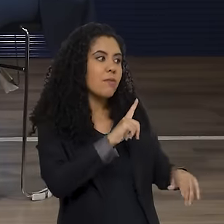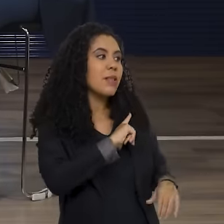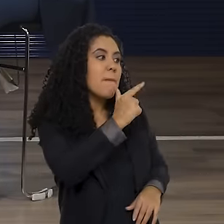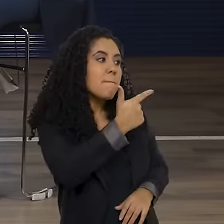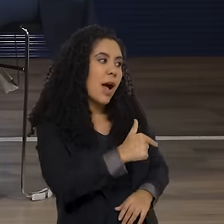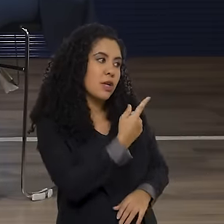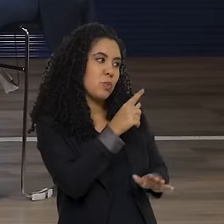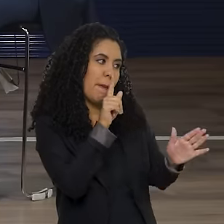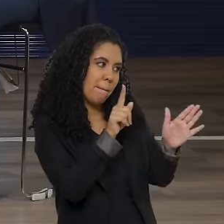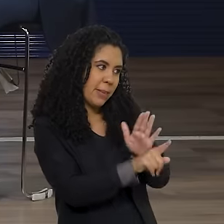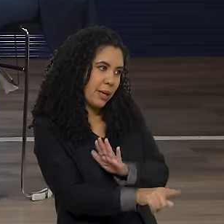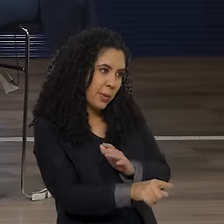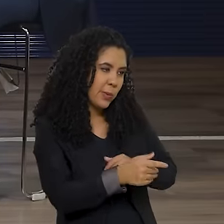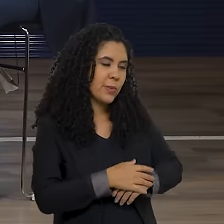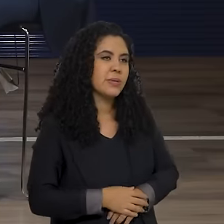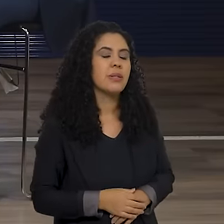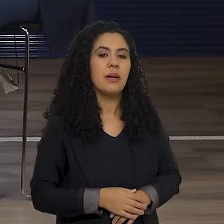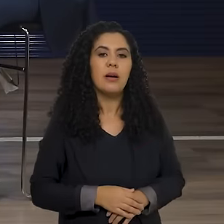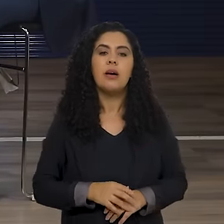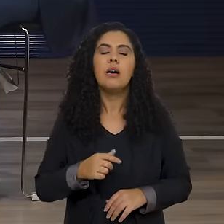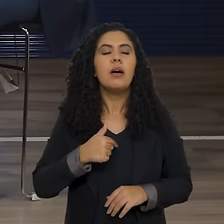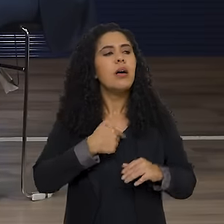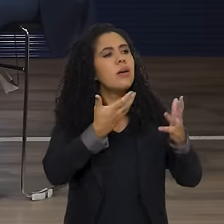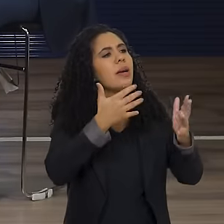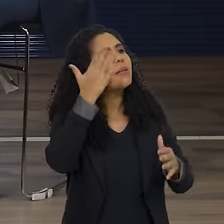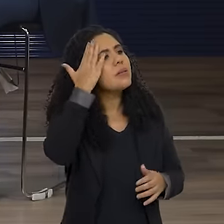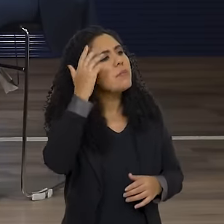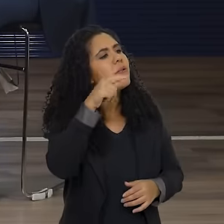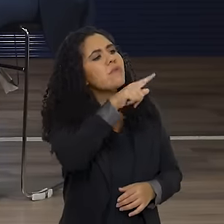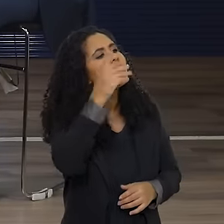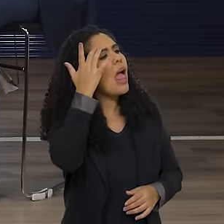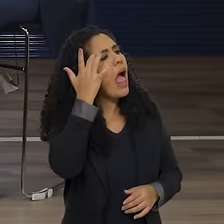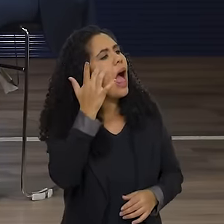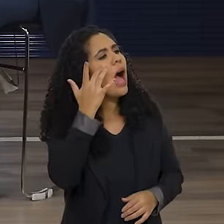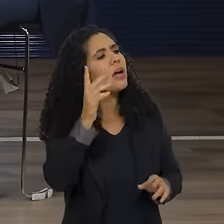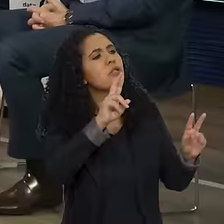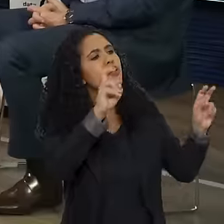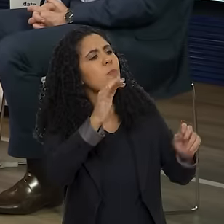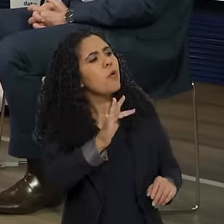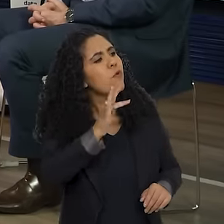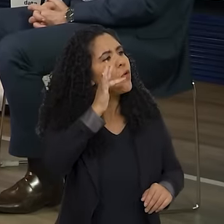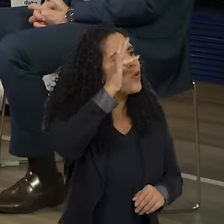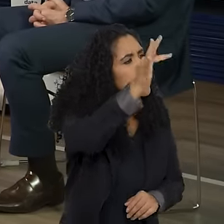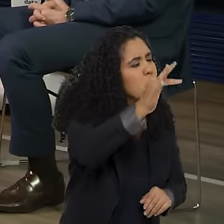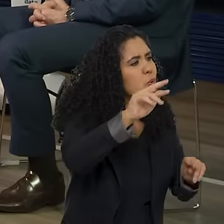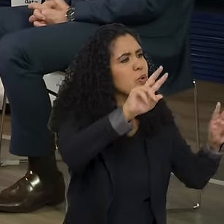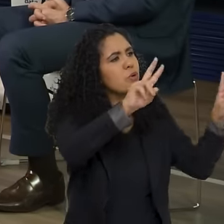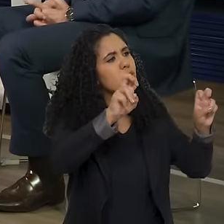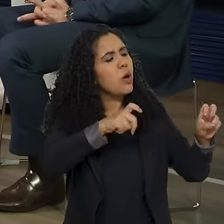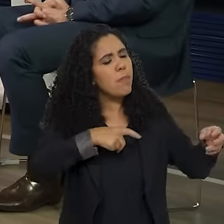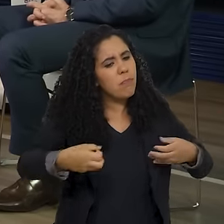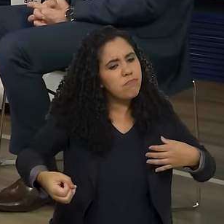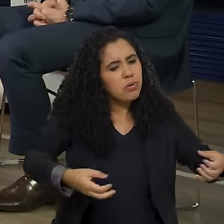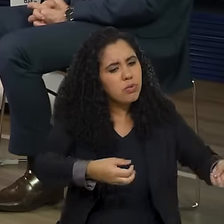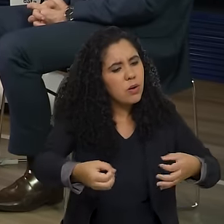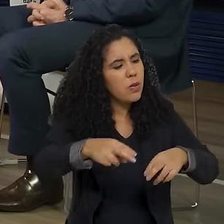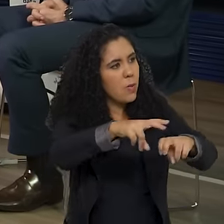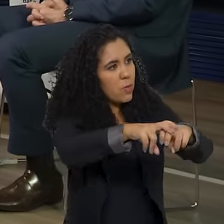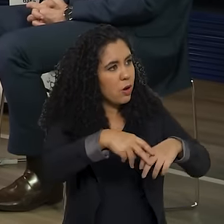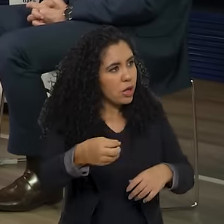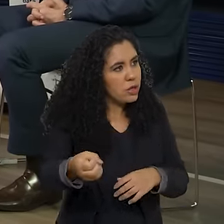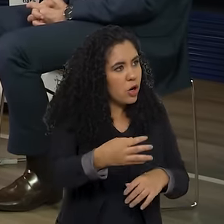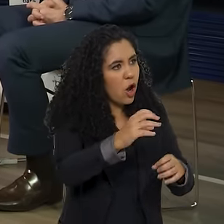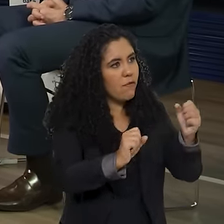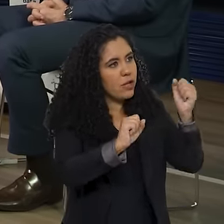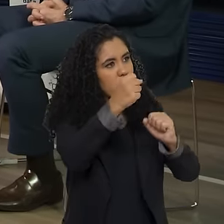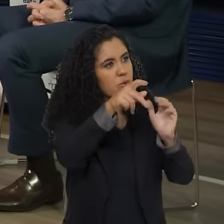mas ainda tem mais uma pergunta, presidente, que eu quero saber o que você acha do futuro da inovação a